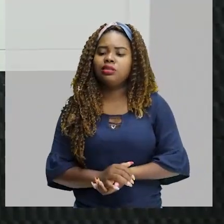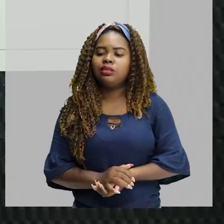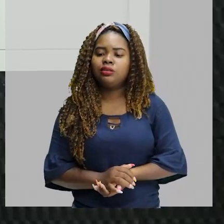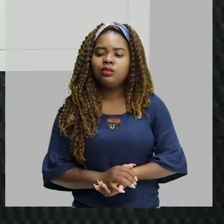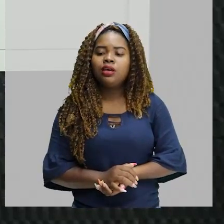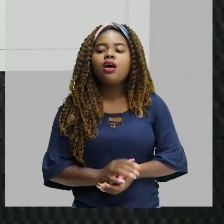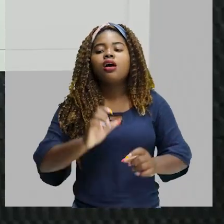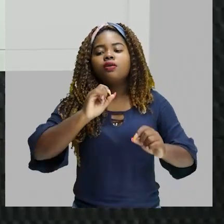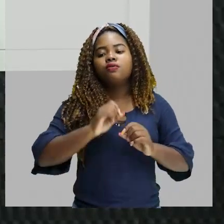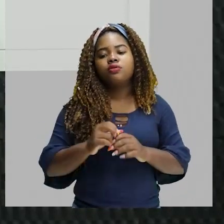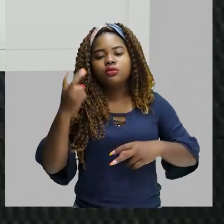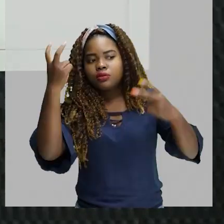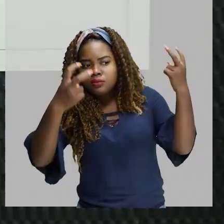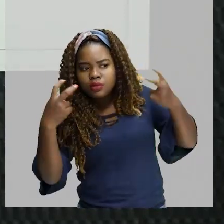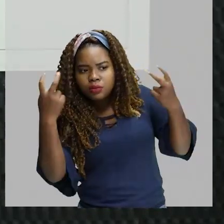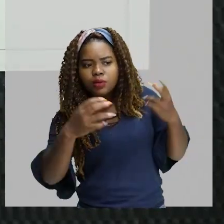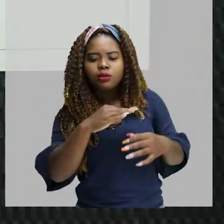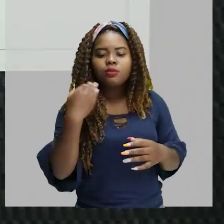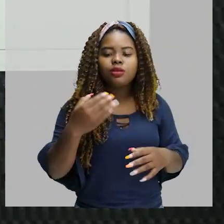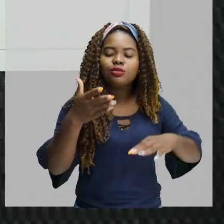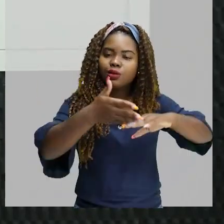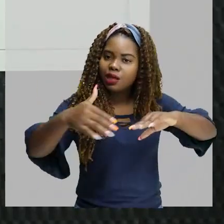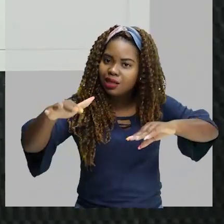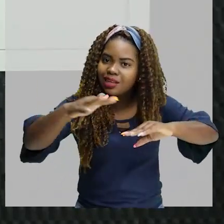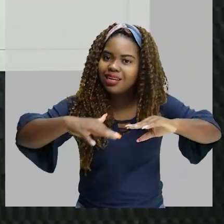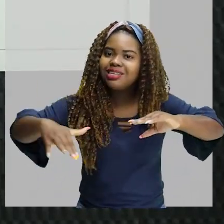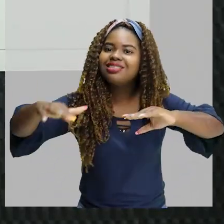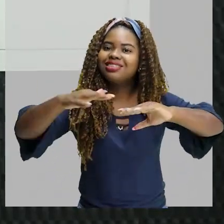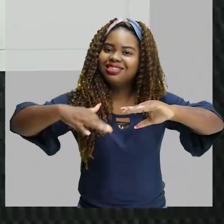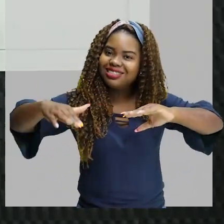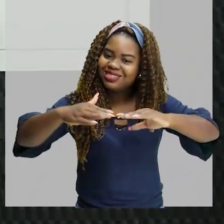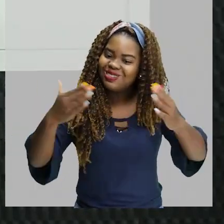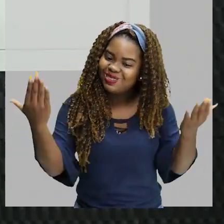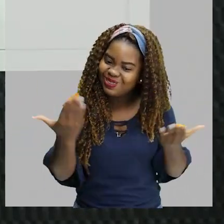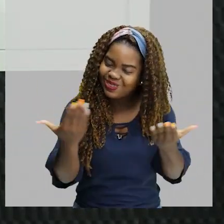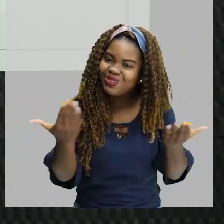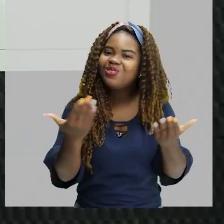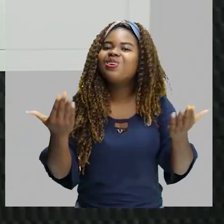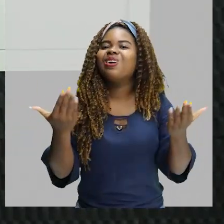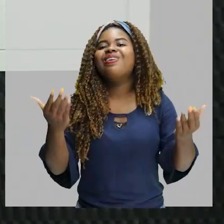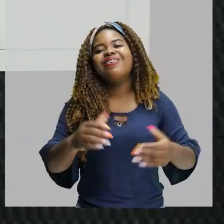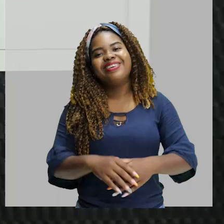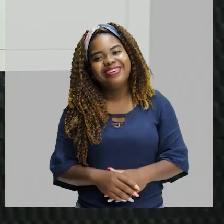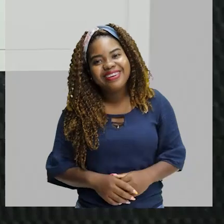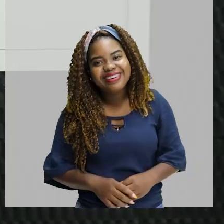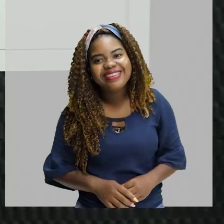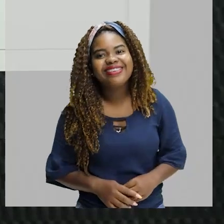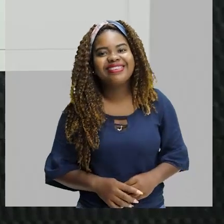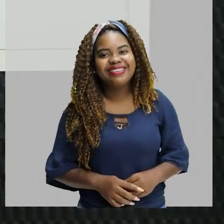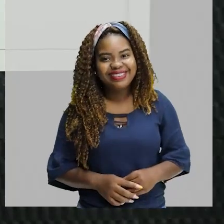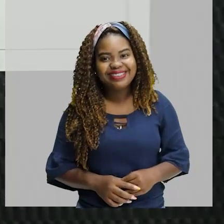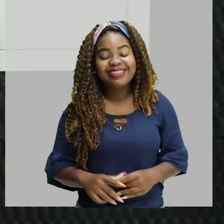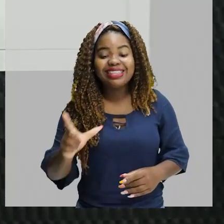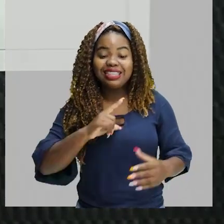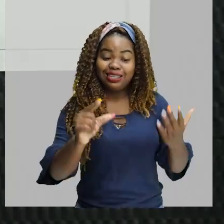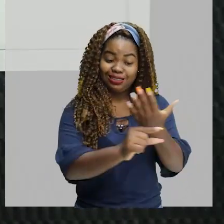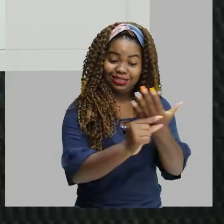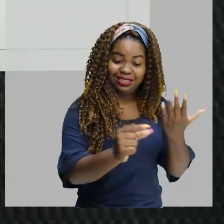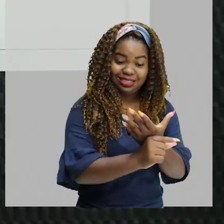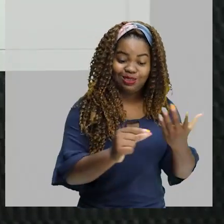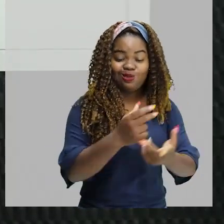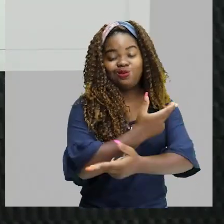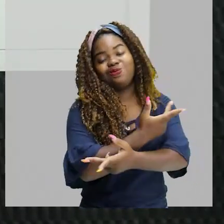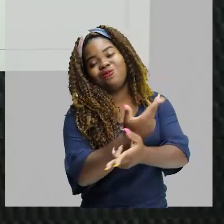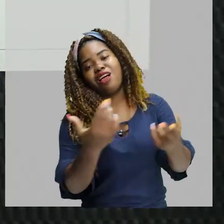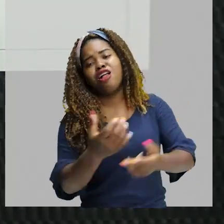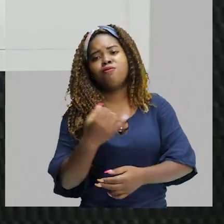como a contemporânea, isso, essa que nós temos aqui mais perto da gente, sabe? E aí nós temos autores muito